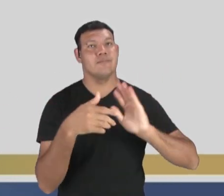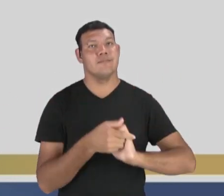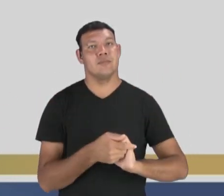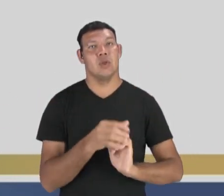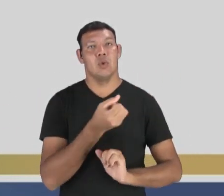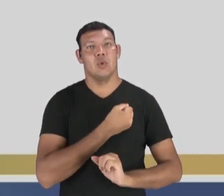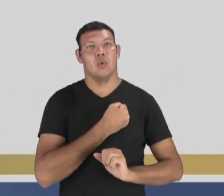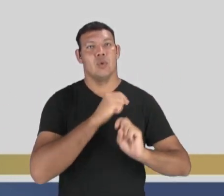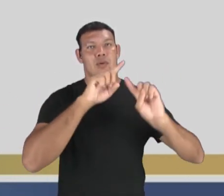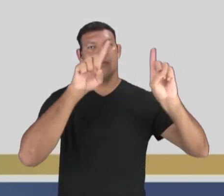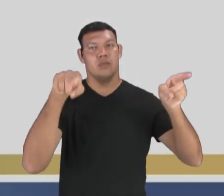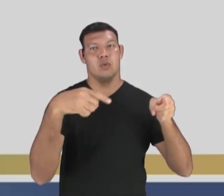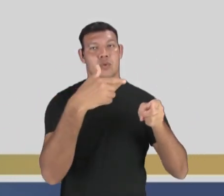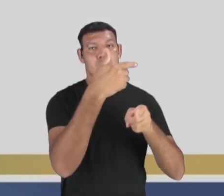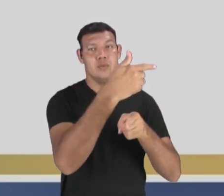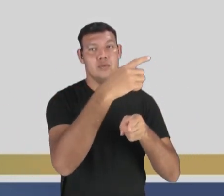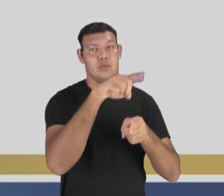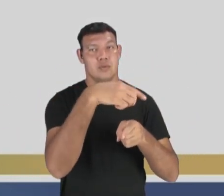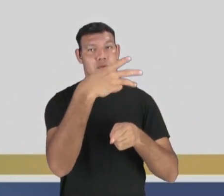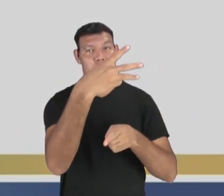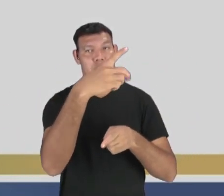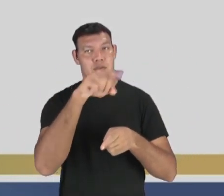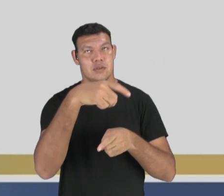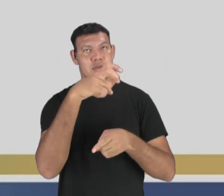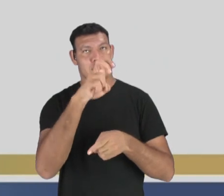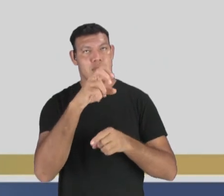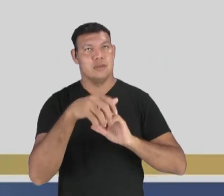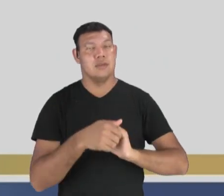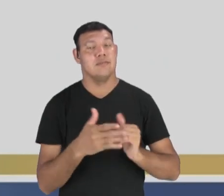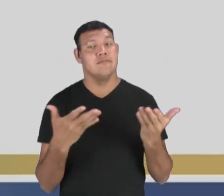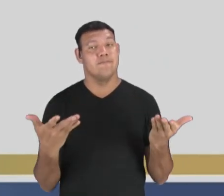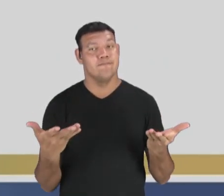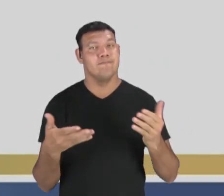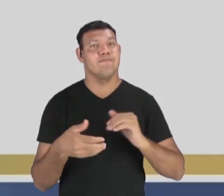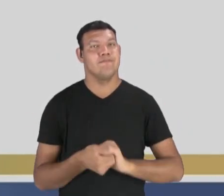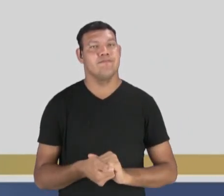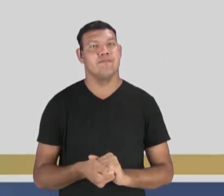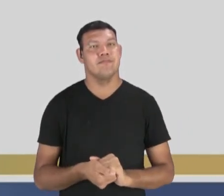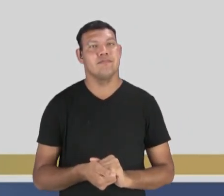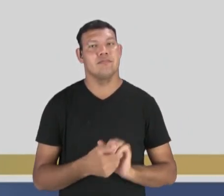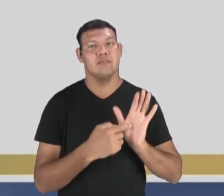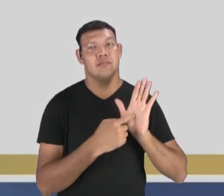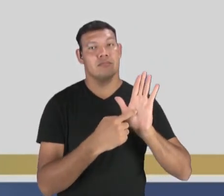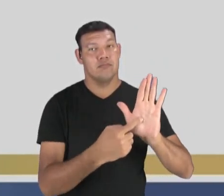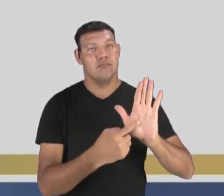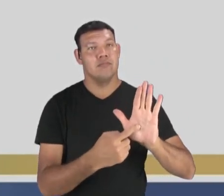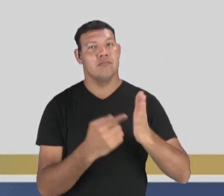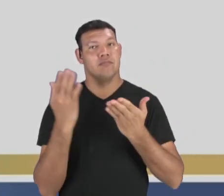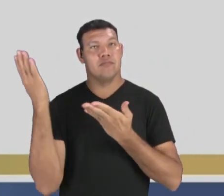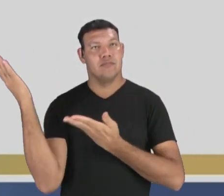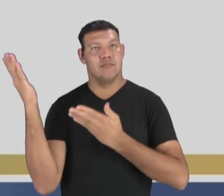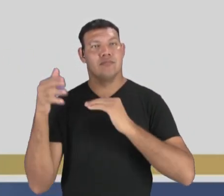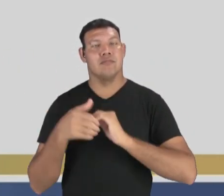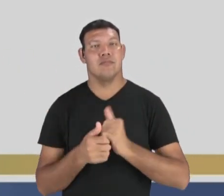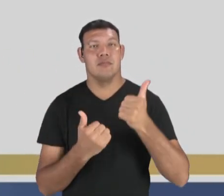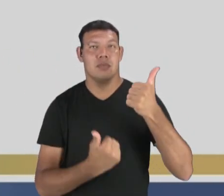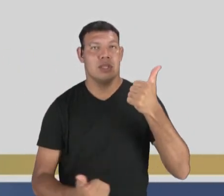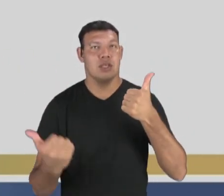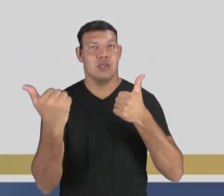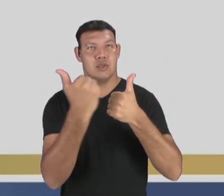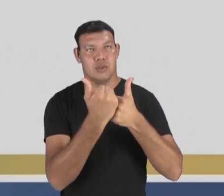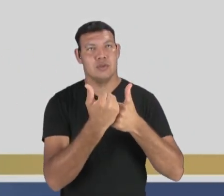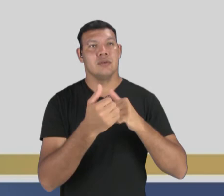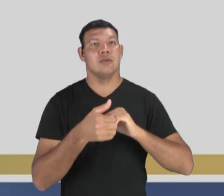terno ordenado 2, 3 e 5. E aí nós vamos ter a seguinte situação. Ao substituir os valores do terno